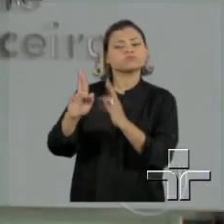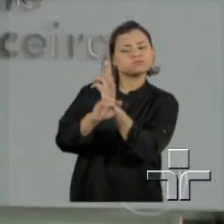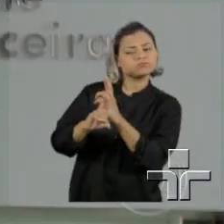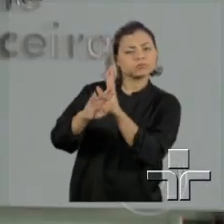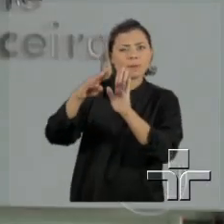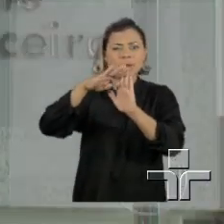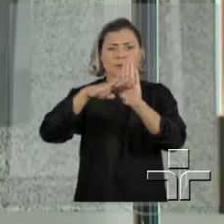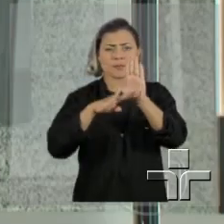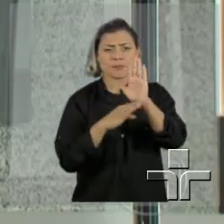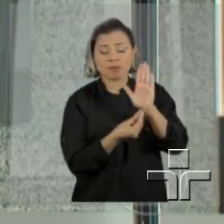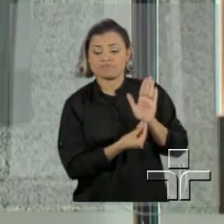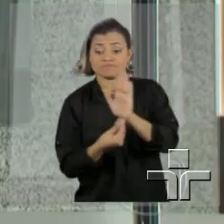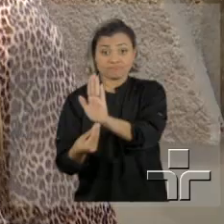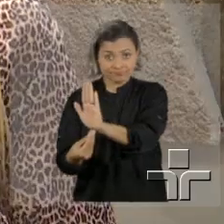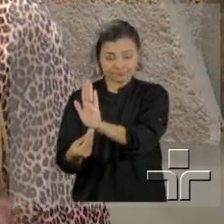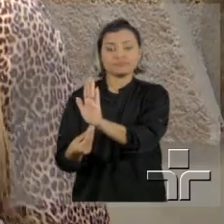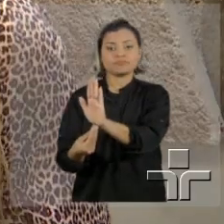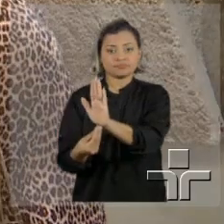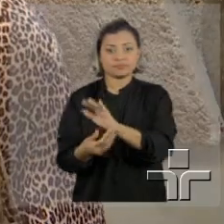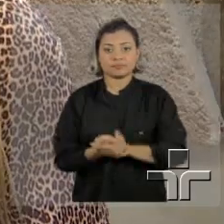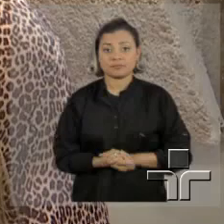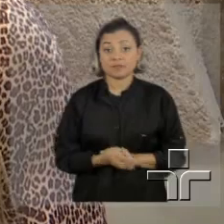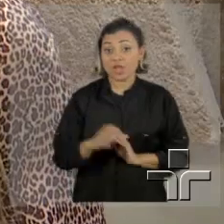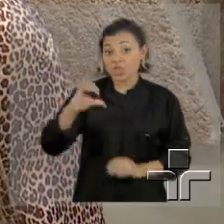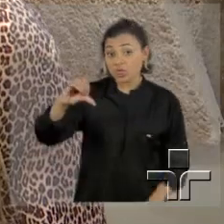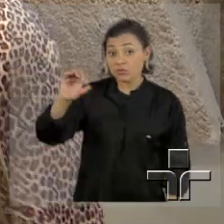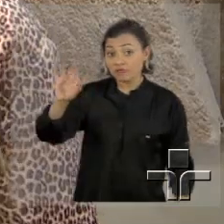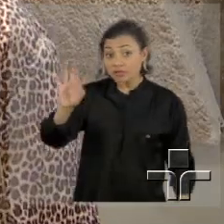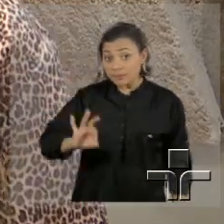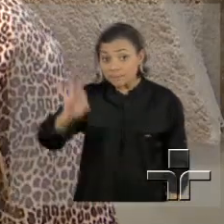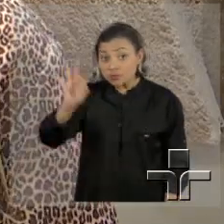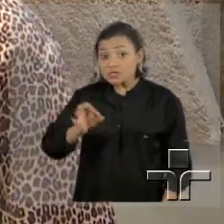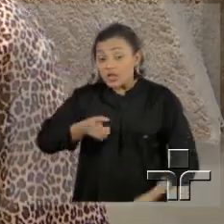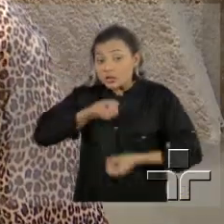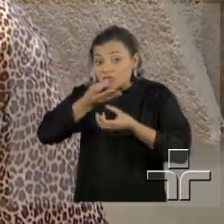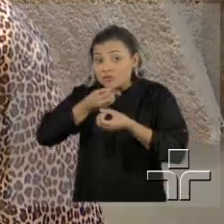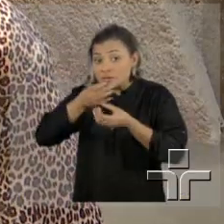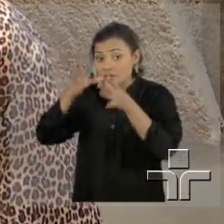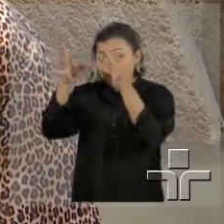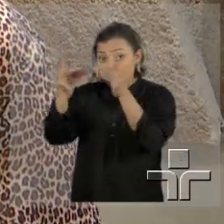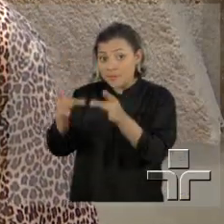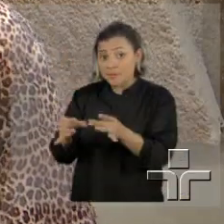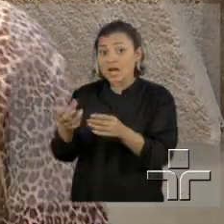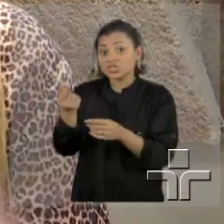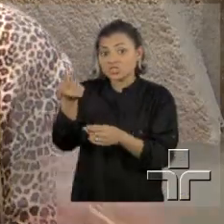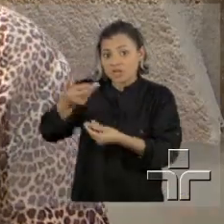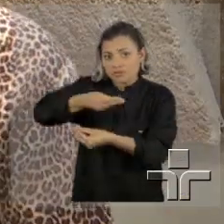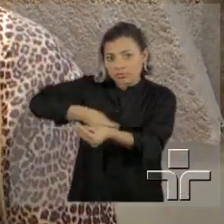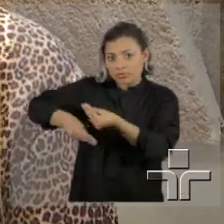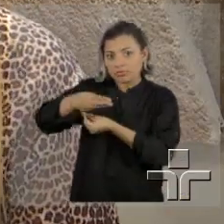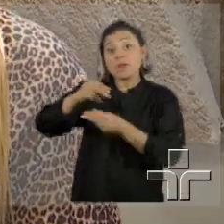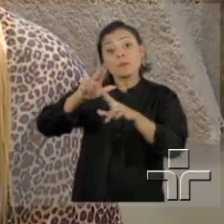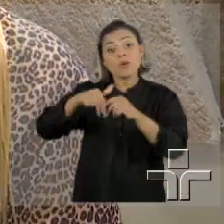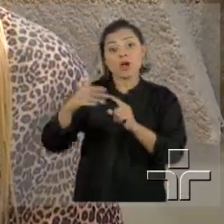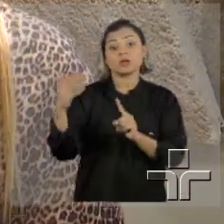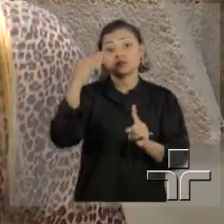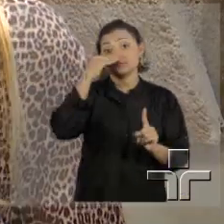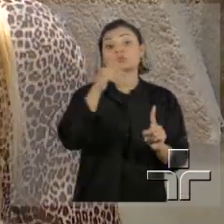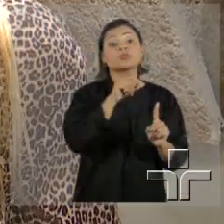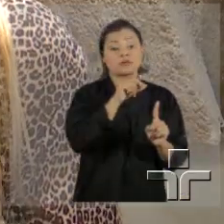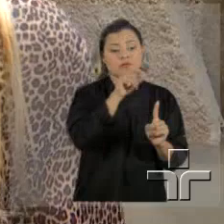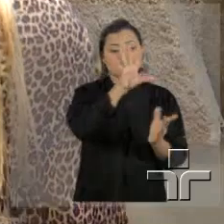Atividades Financeiras, o COAF. 90% das informações que nós recebemos de lavagem são provenientes do